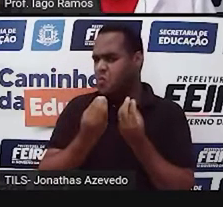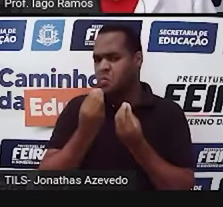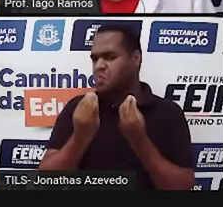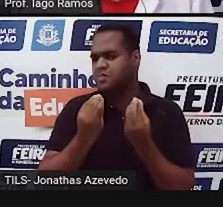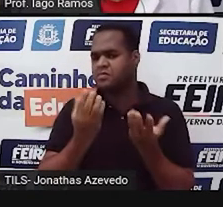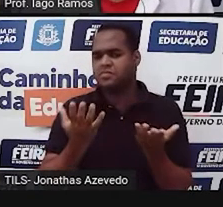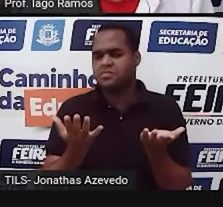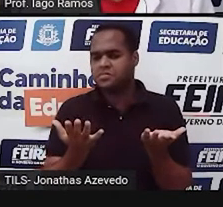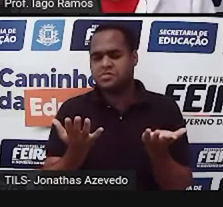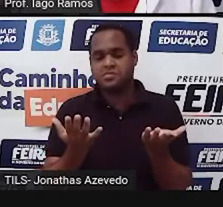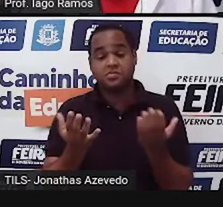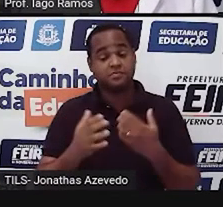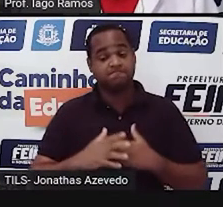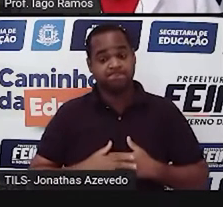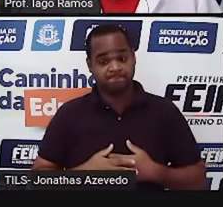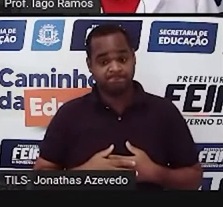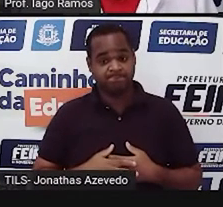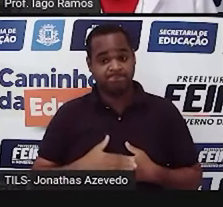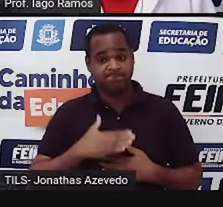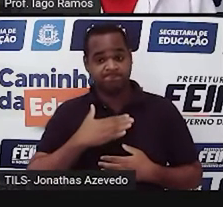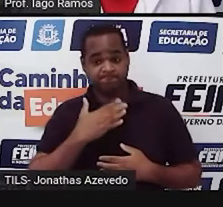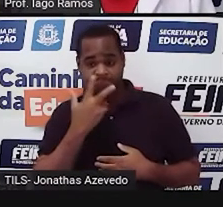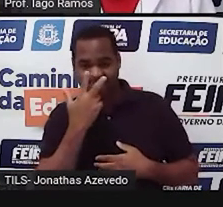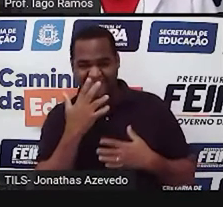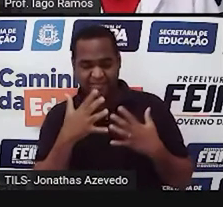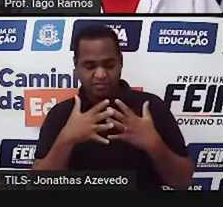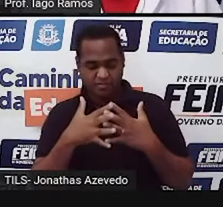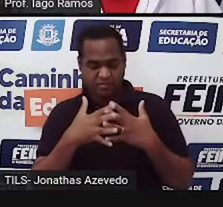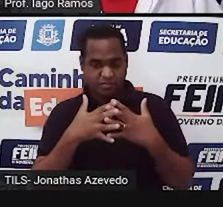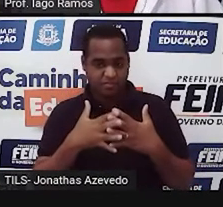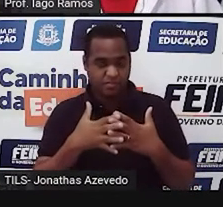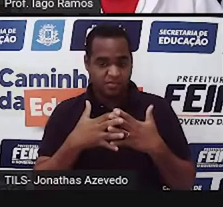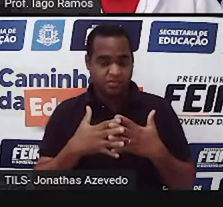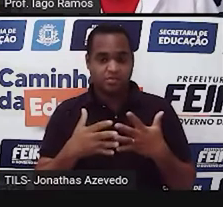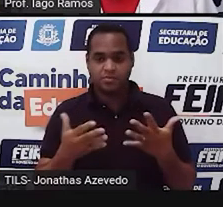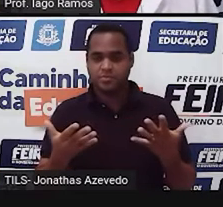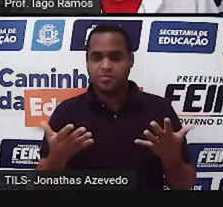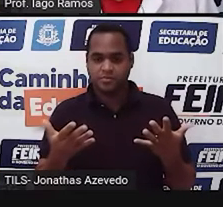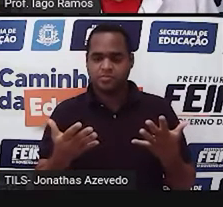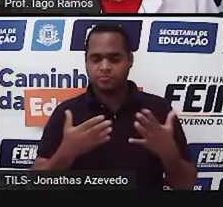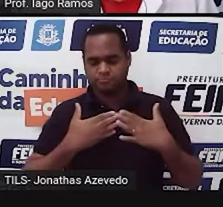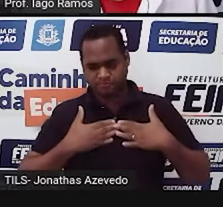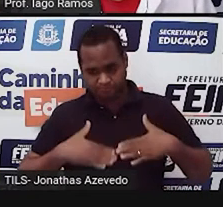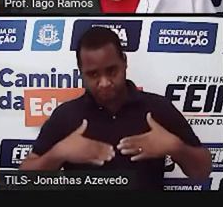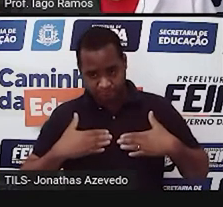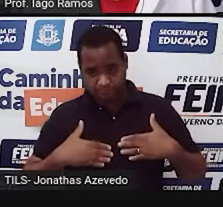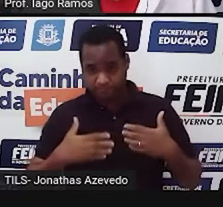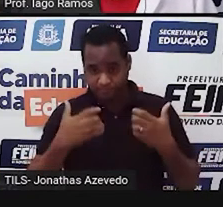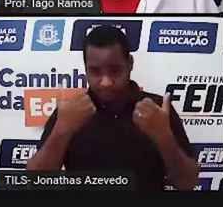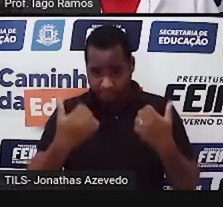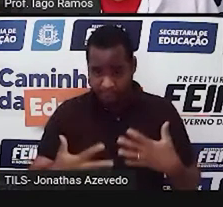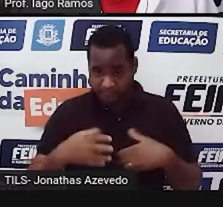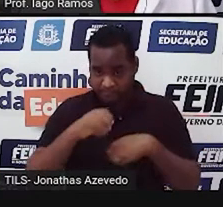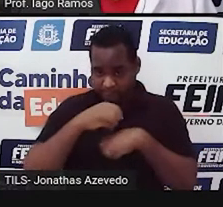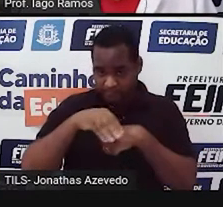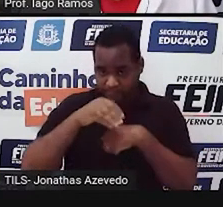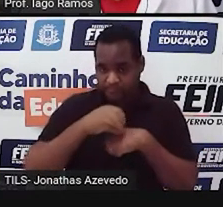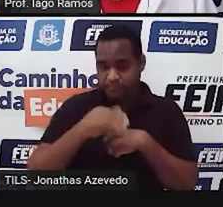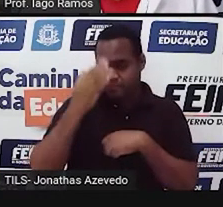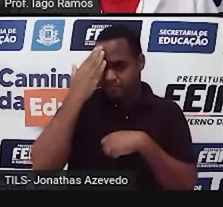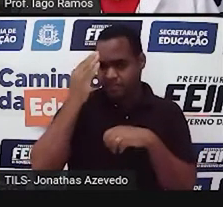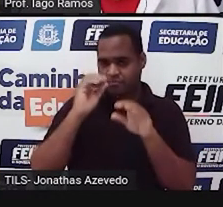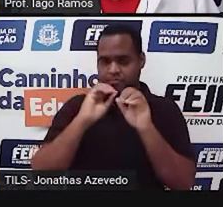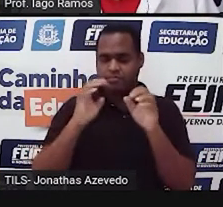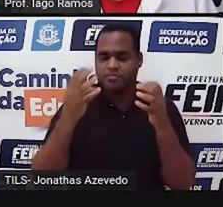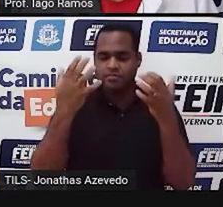representação fracionária Já comecei a ficar confuso confusa calma tá a gente vai